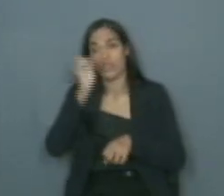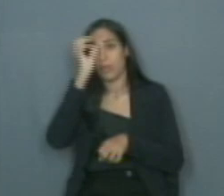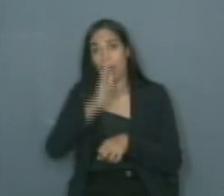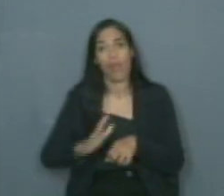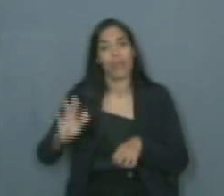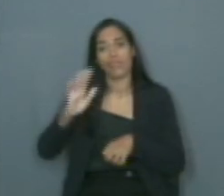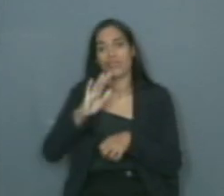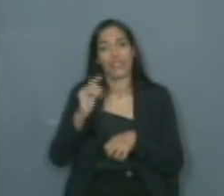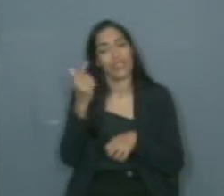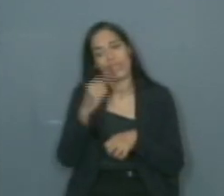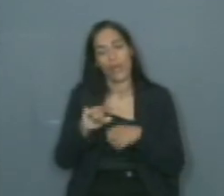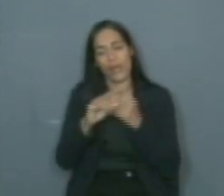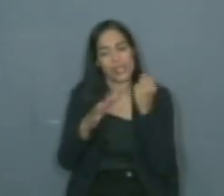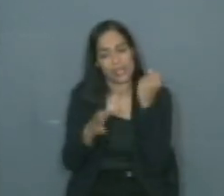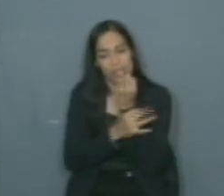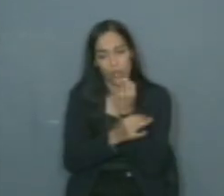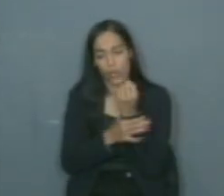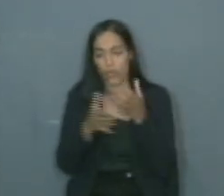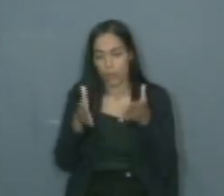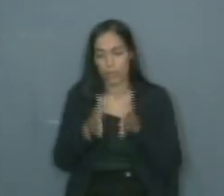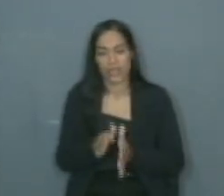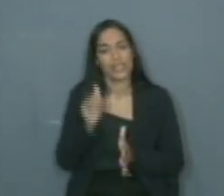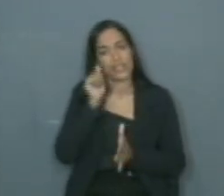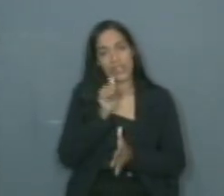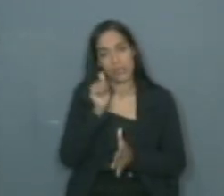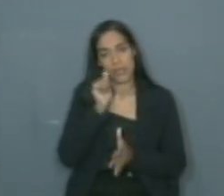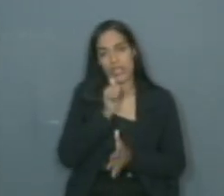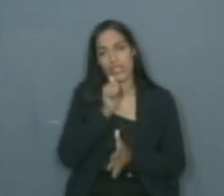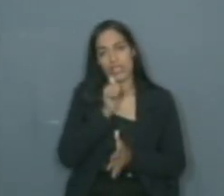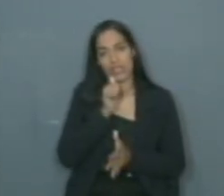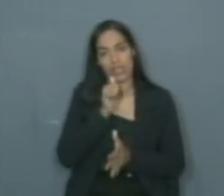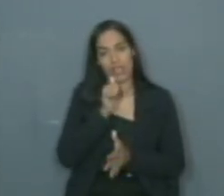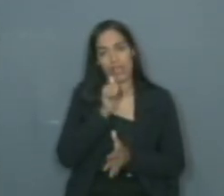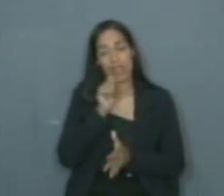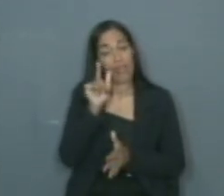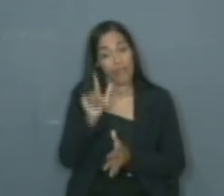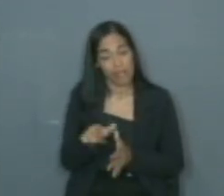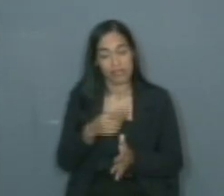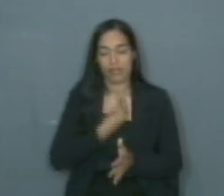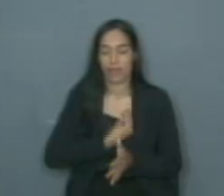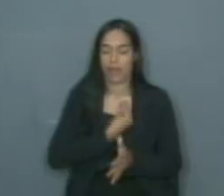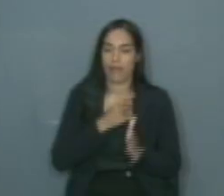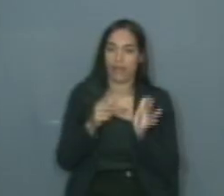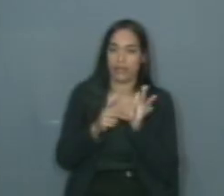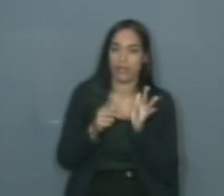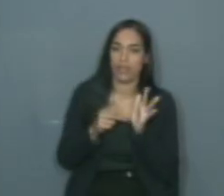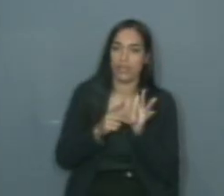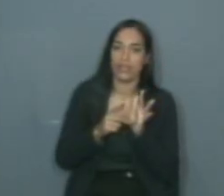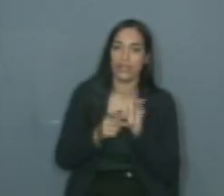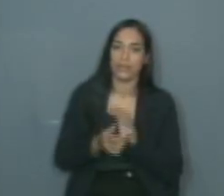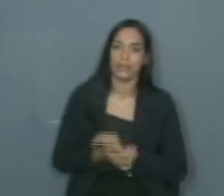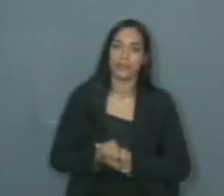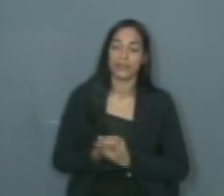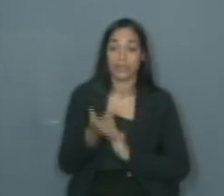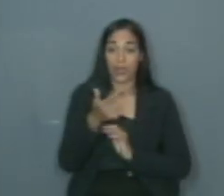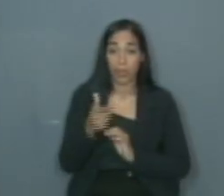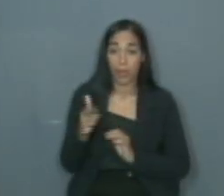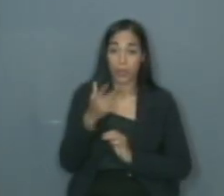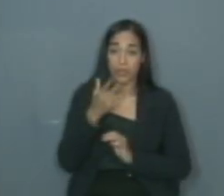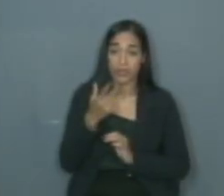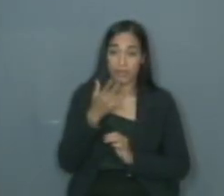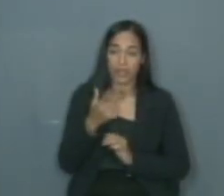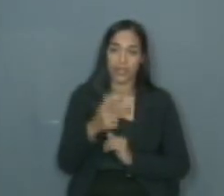não é seguro para se nascer menina e nem ser mulher. Essa é uma grande realidade. Eu tinha uma outra fala,